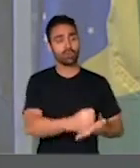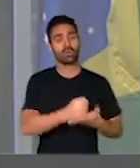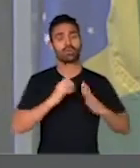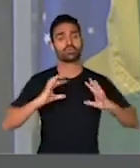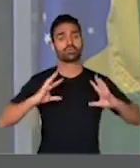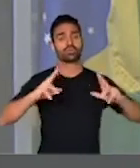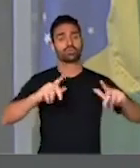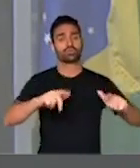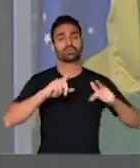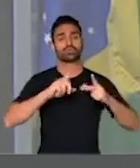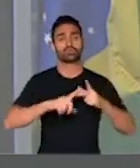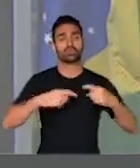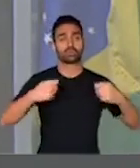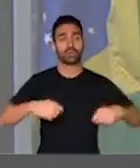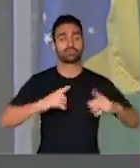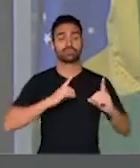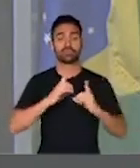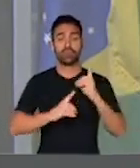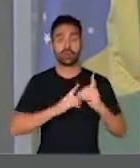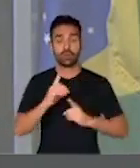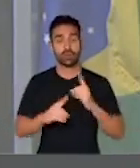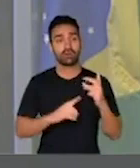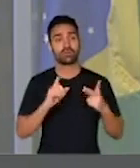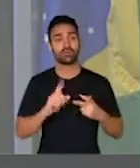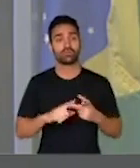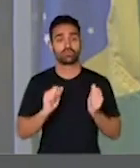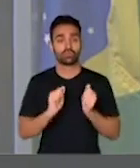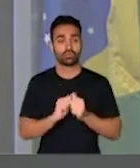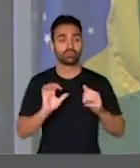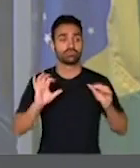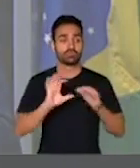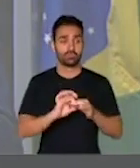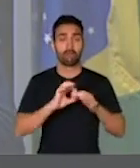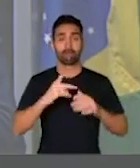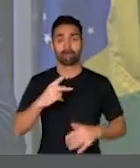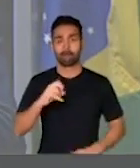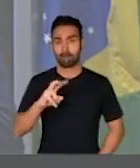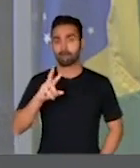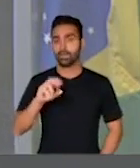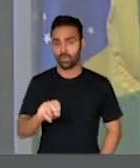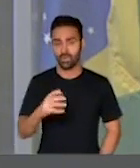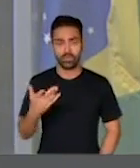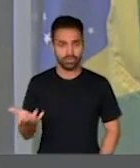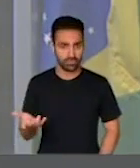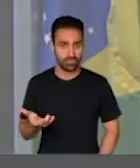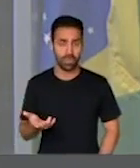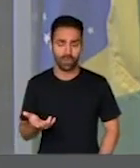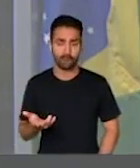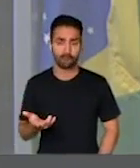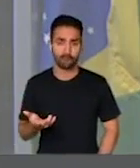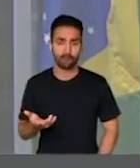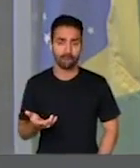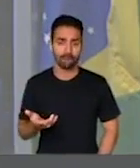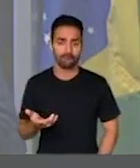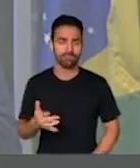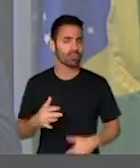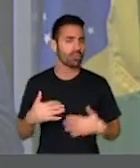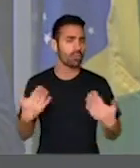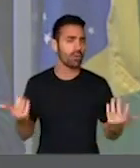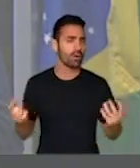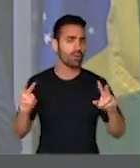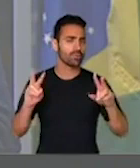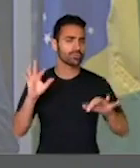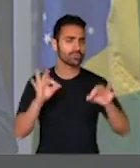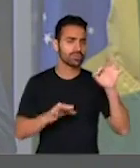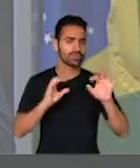todos, ter diálogo com, né, com o povo, deputado. Que justiça social, eu pergunto